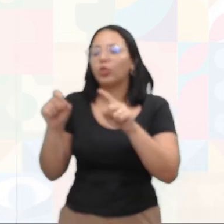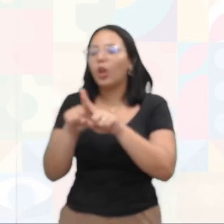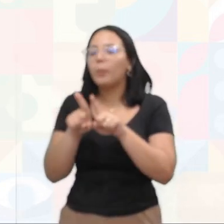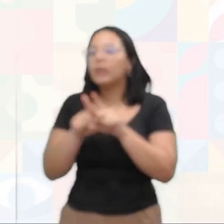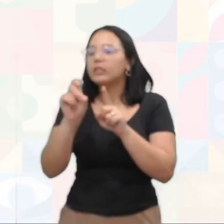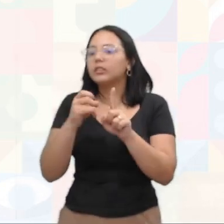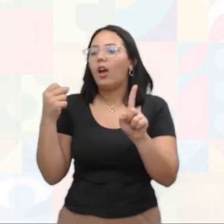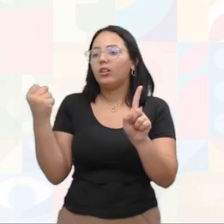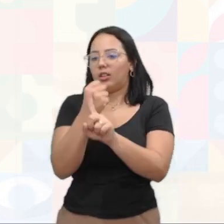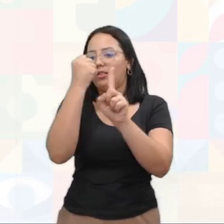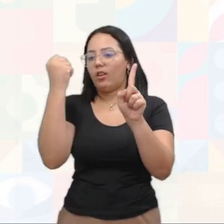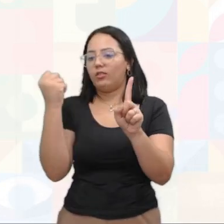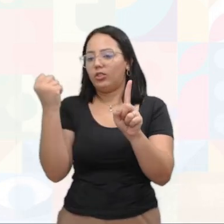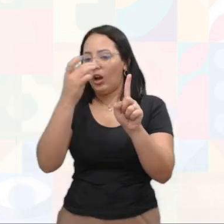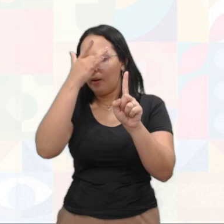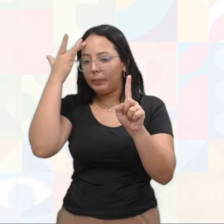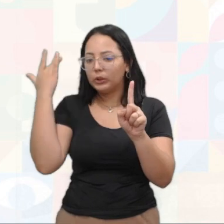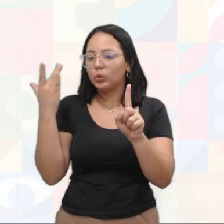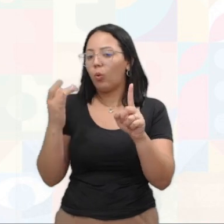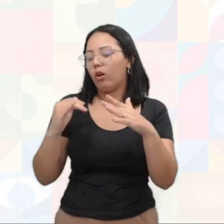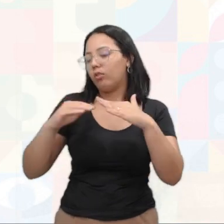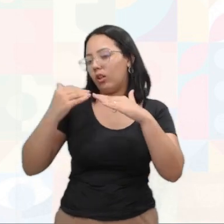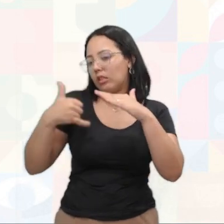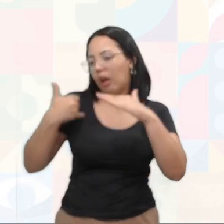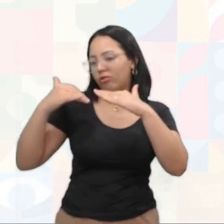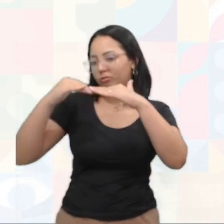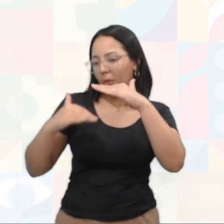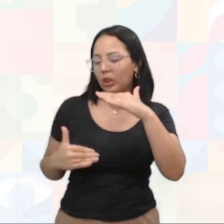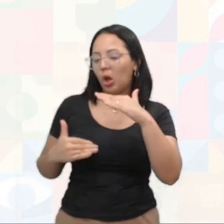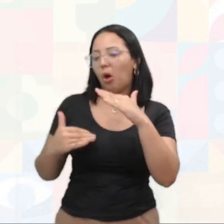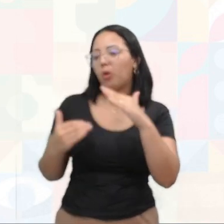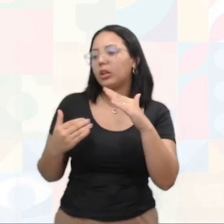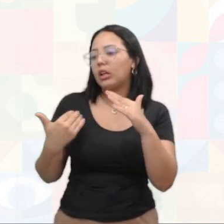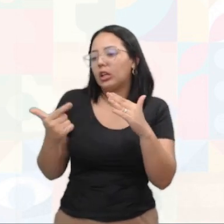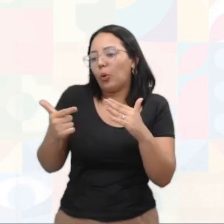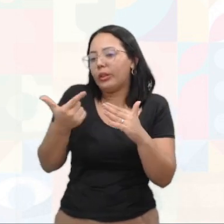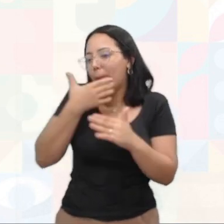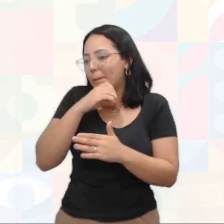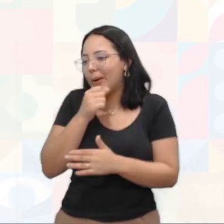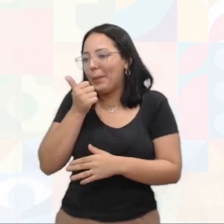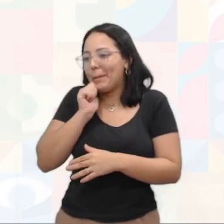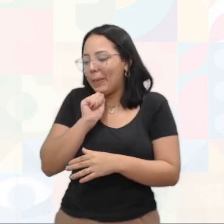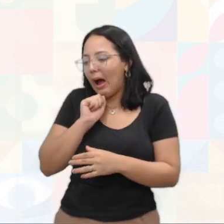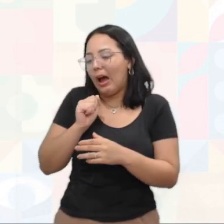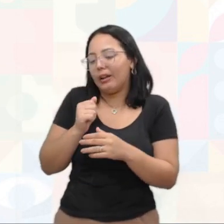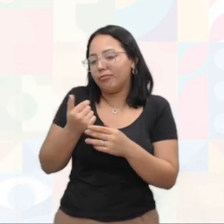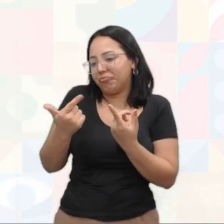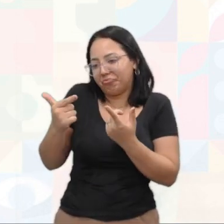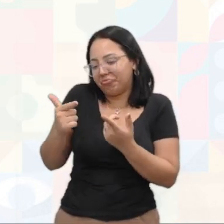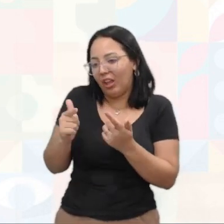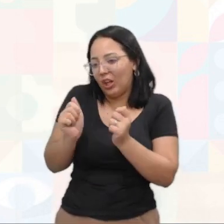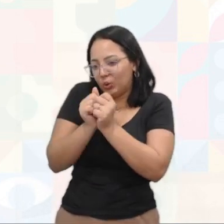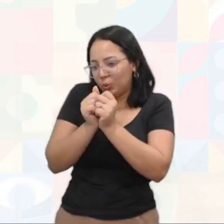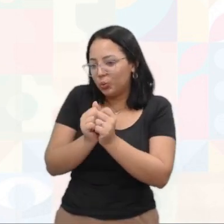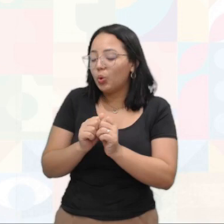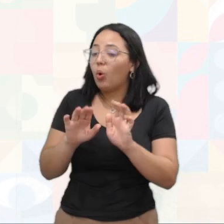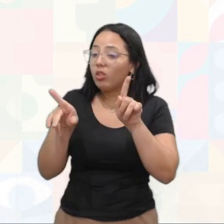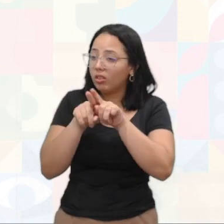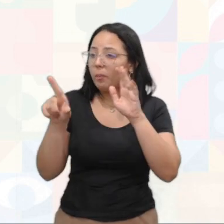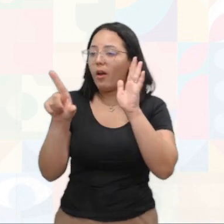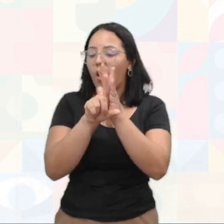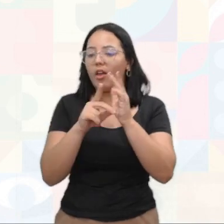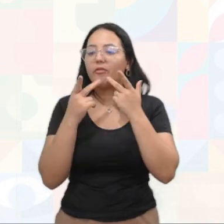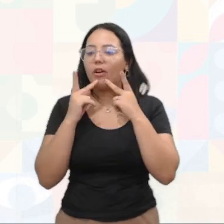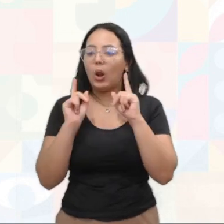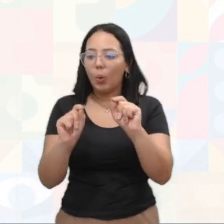acidentes envolvendo menores desacompanhados dos pais ou os responsáveis legais. Do mesmo modo, a legislação também